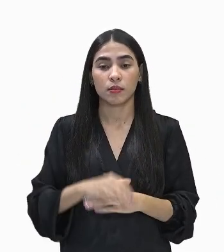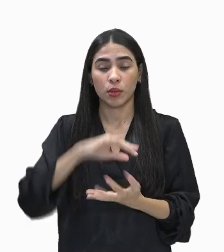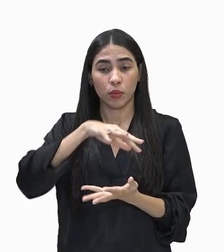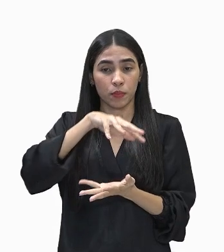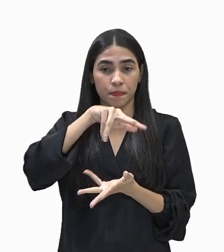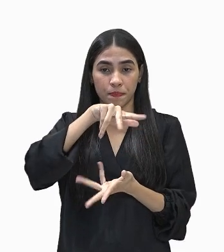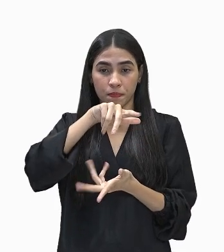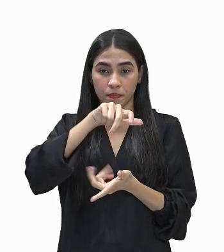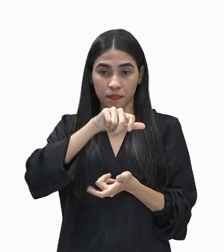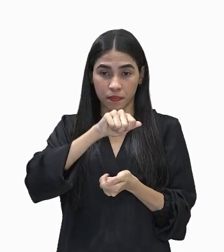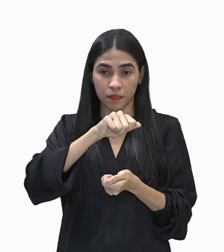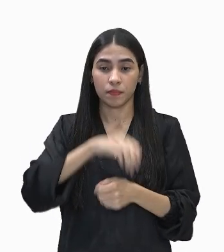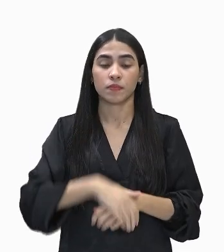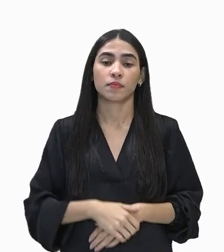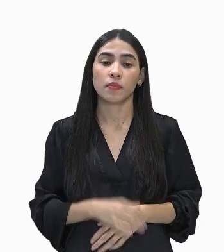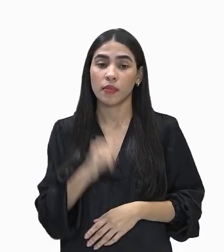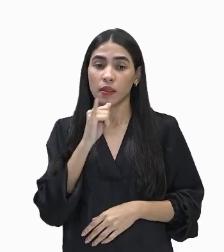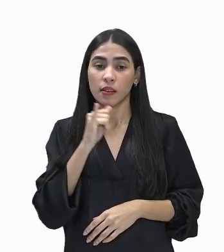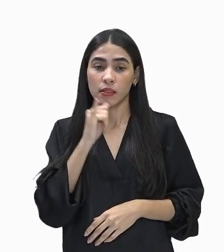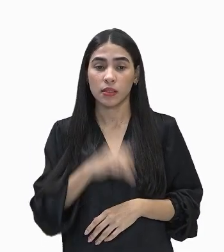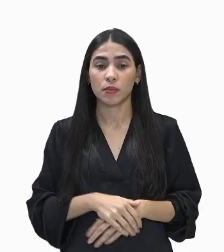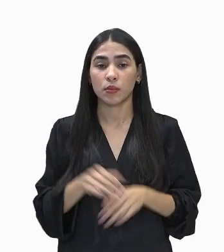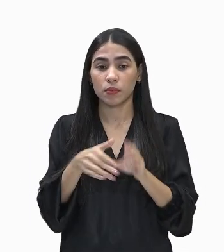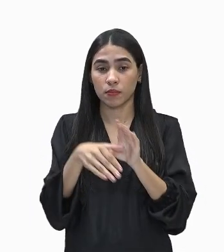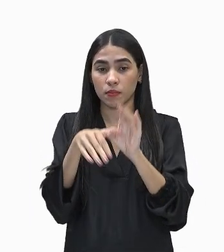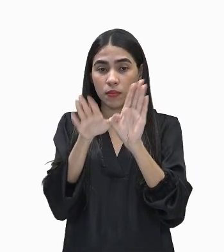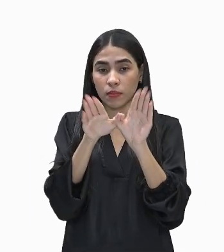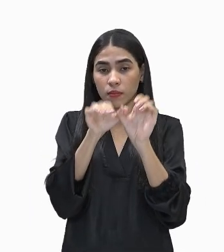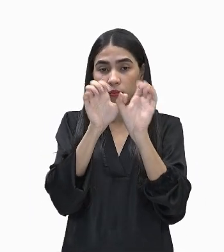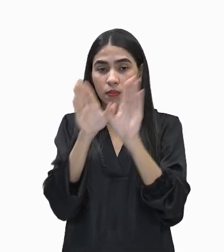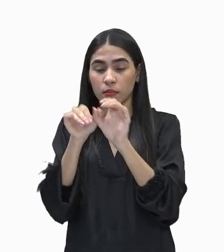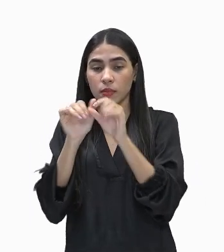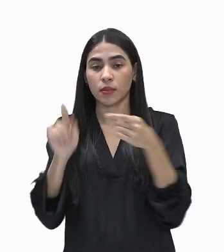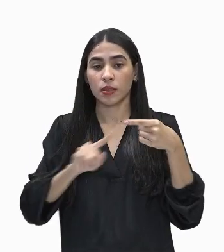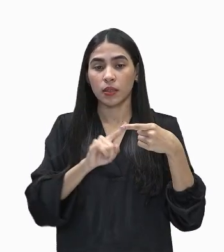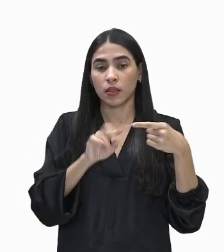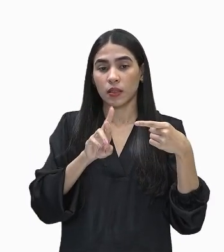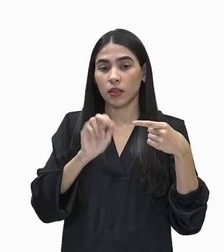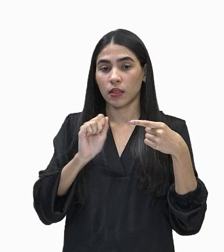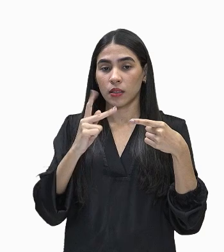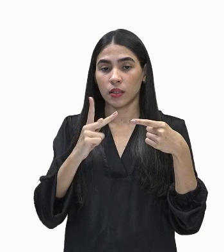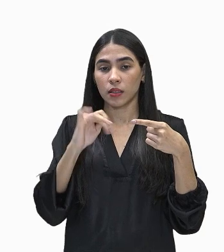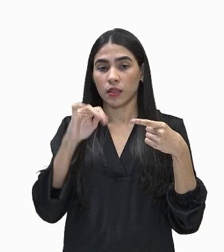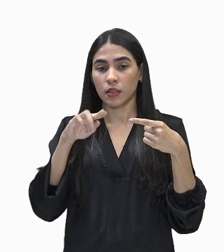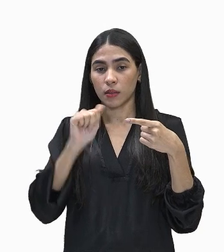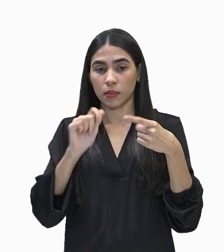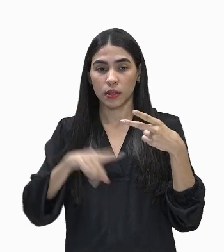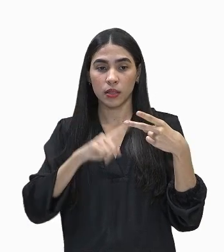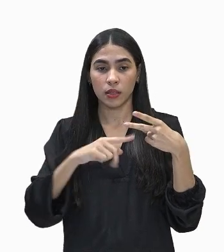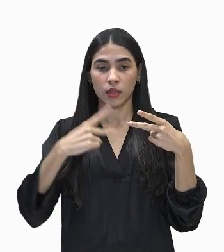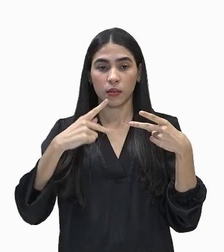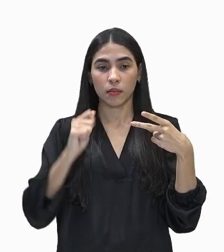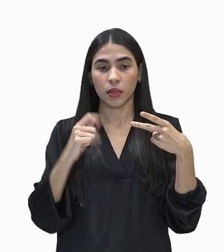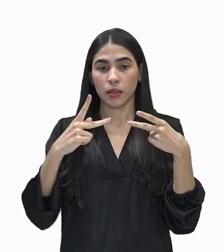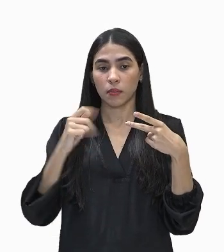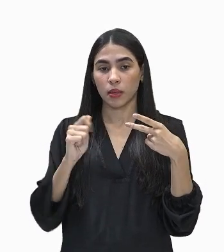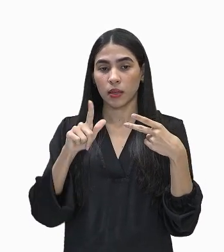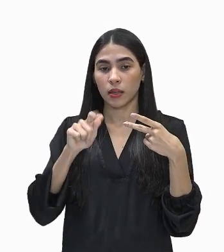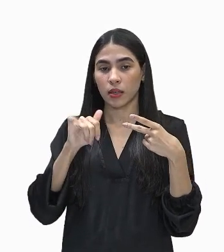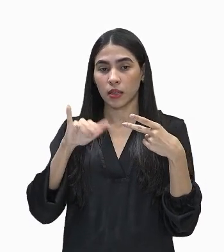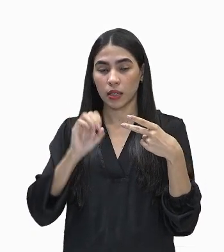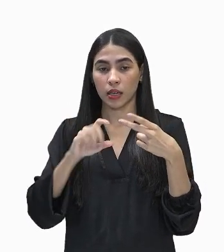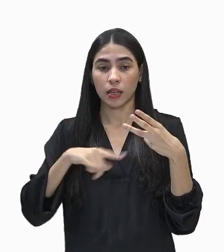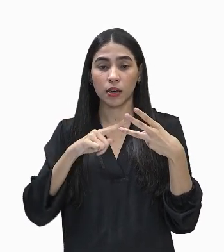planeta. E exemplos dessas aves aí, temos as aves de rapina, os papagaios, os beija-flores e